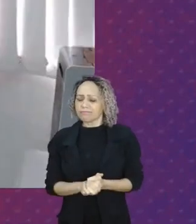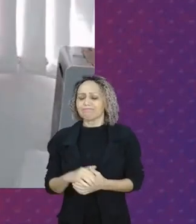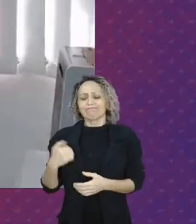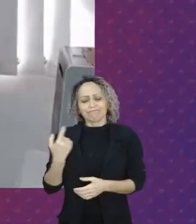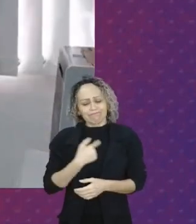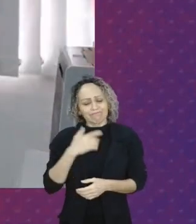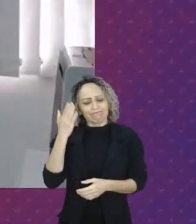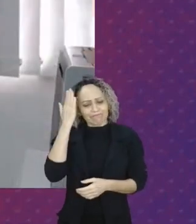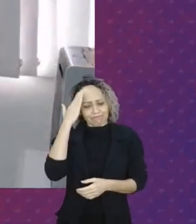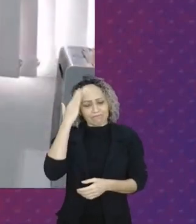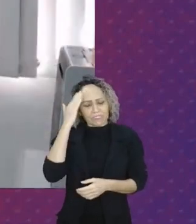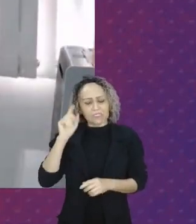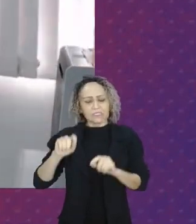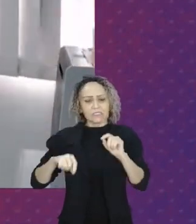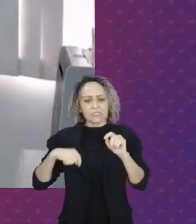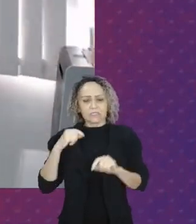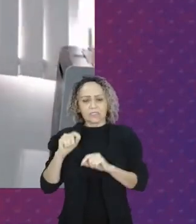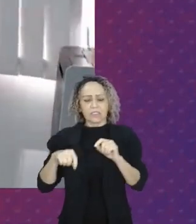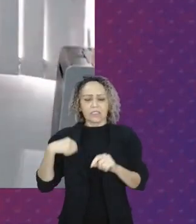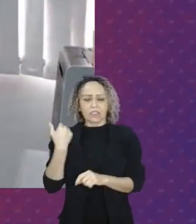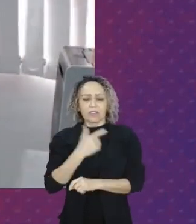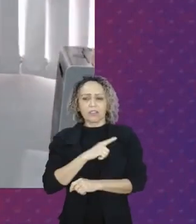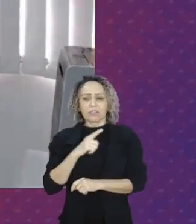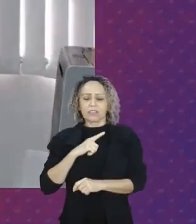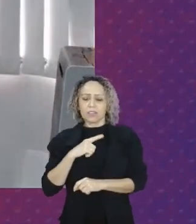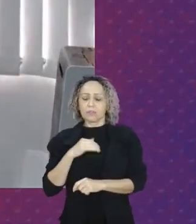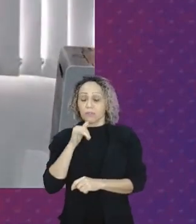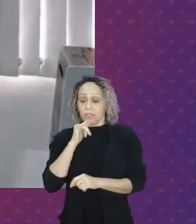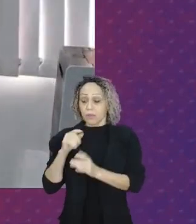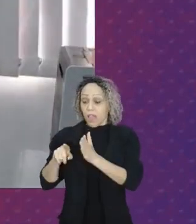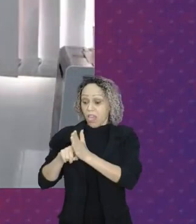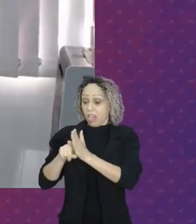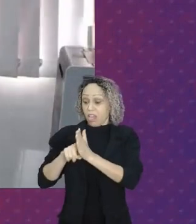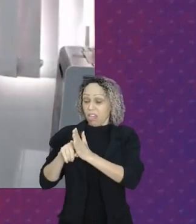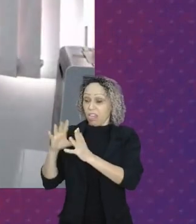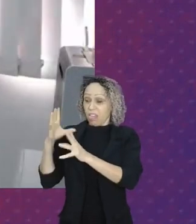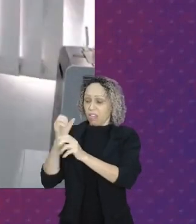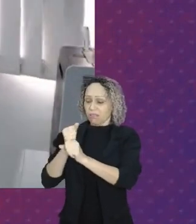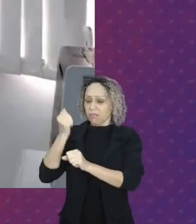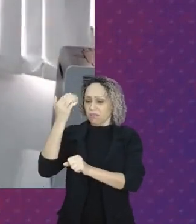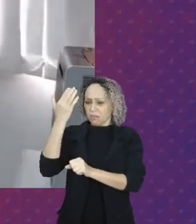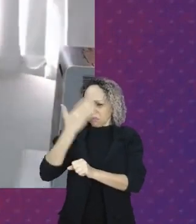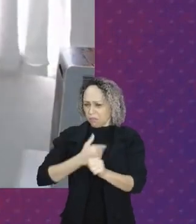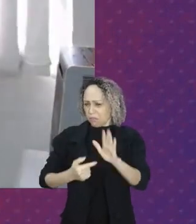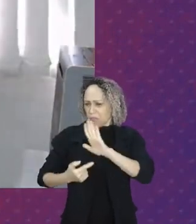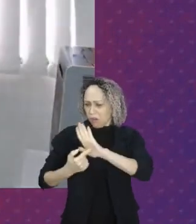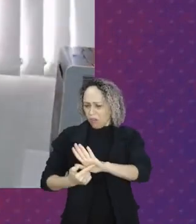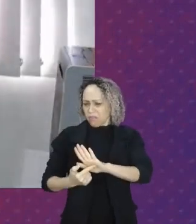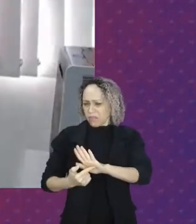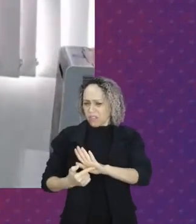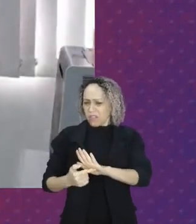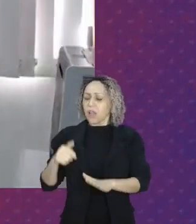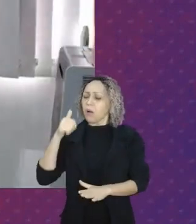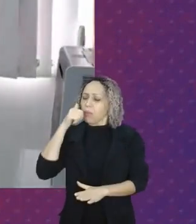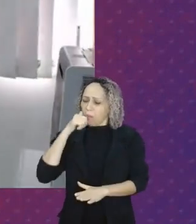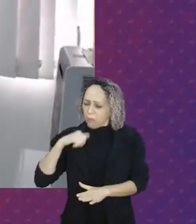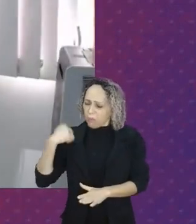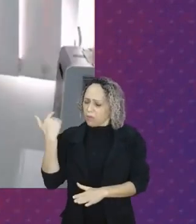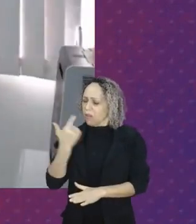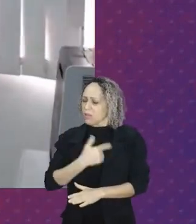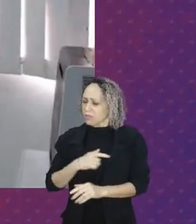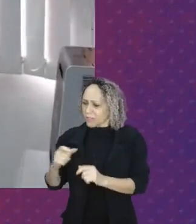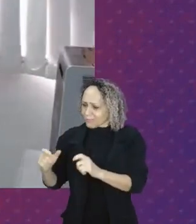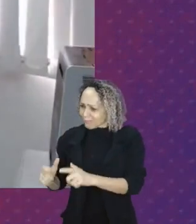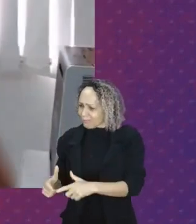entendendo, né, que temos, e também as pesquisas comprovam, maior qualificação profissional. Nós, mulheres,